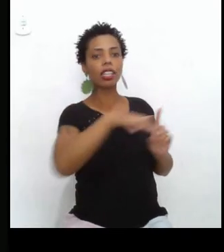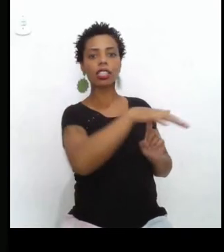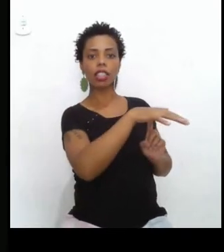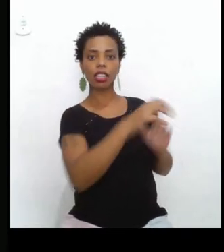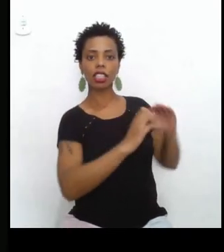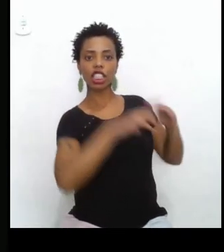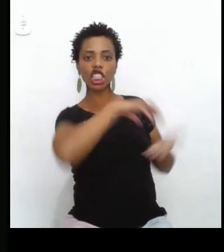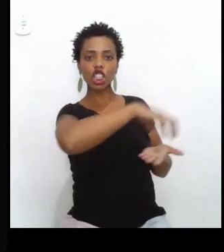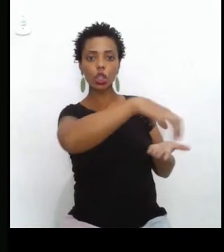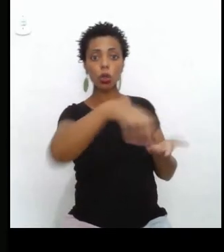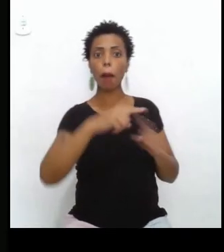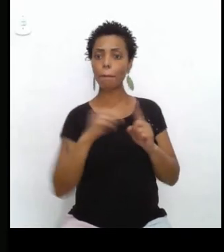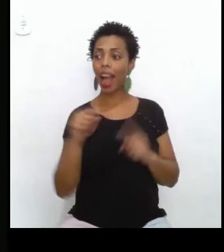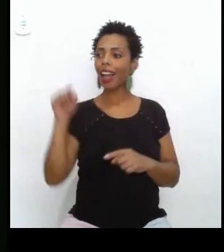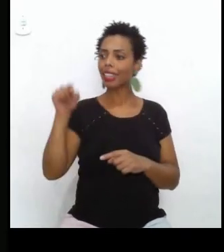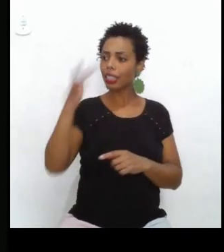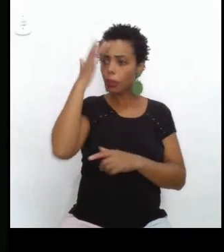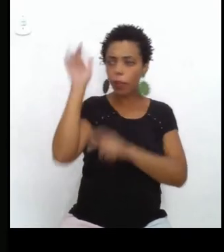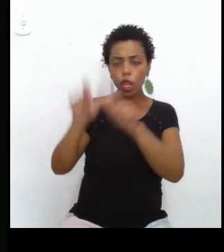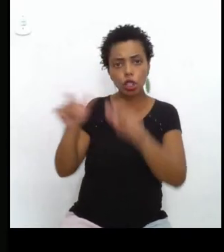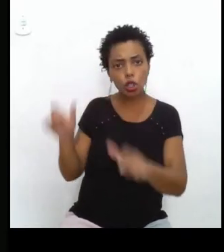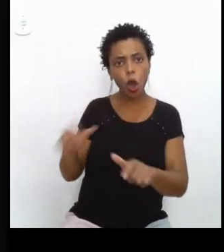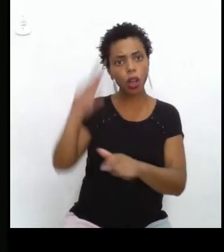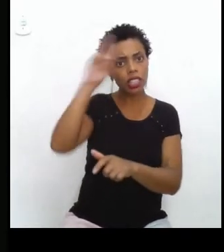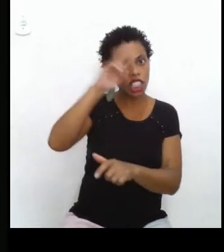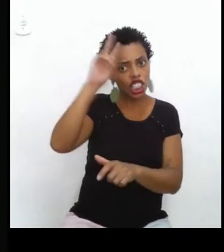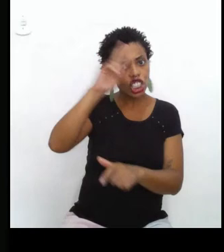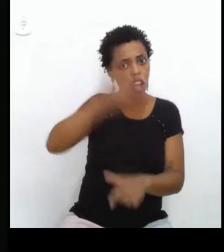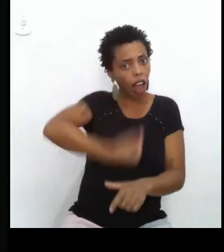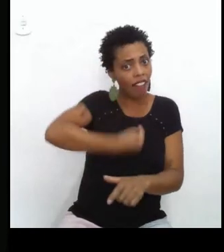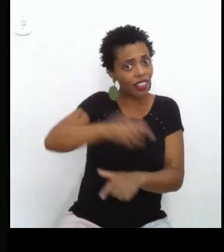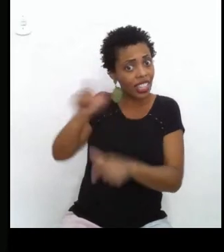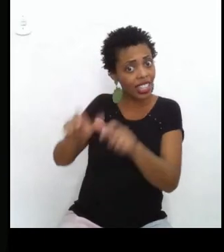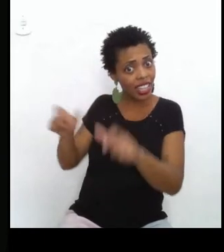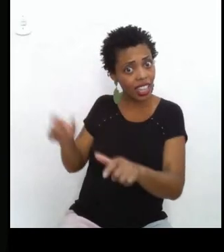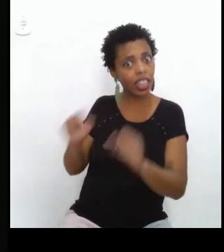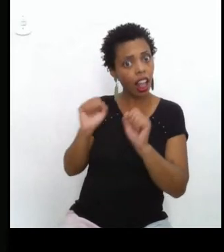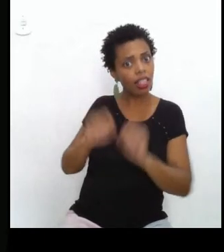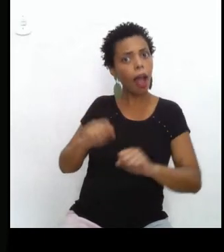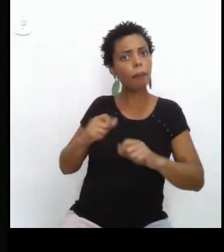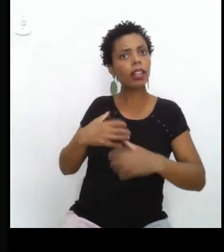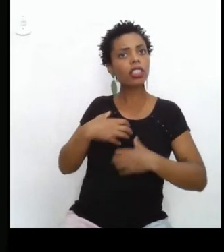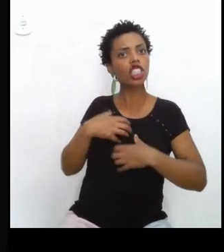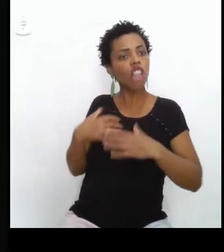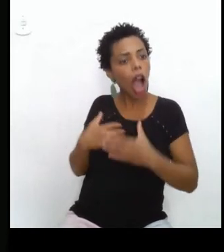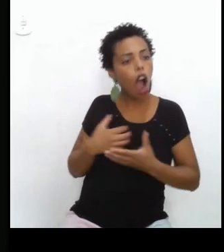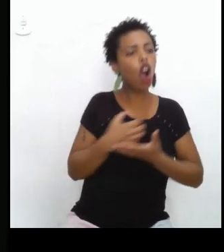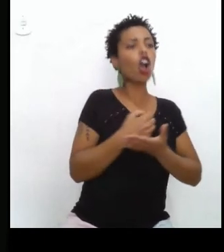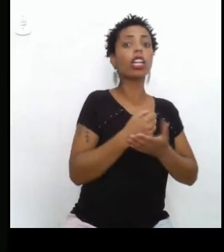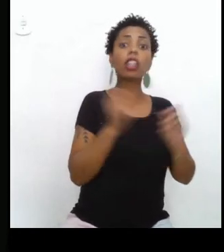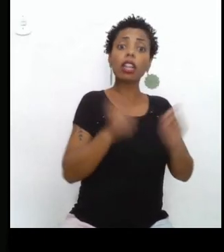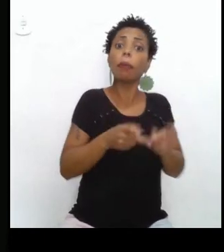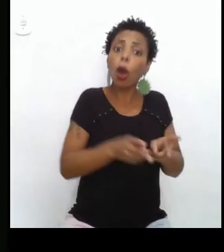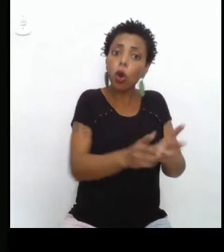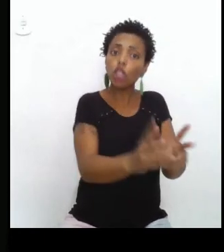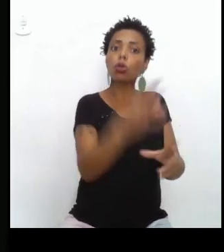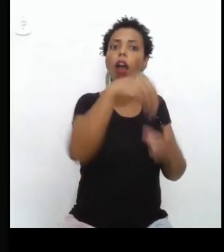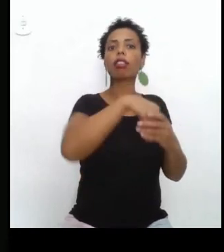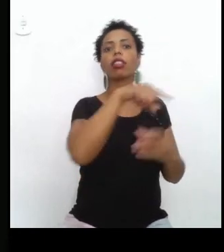essas histórias essas carnes possam ser acolhidas e que elas consigam permanecer nessas estruturas né